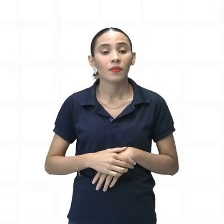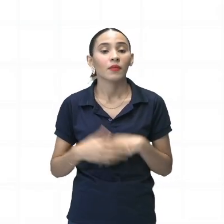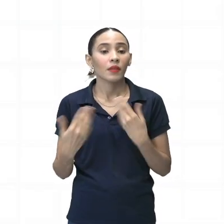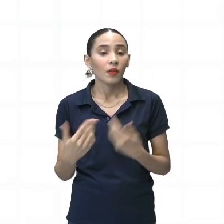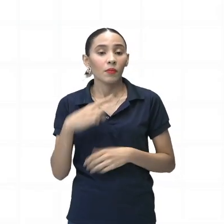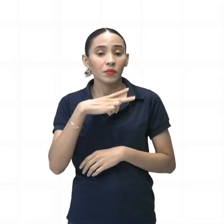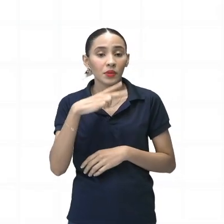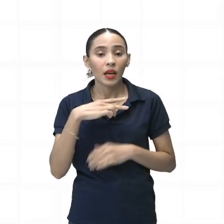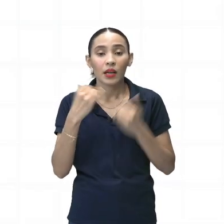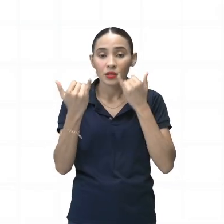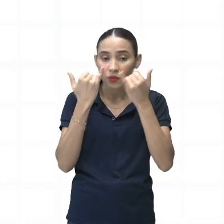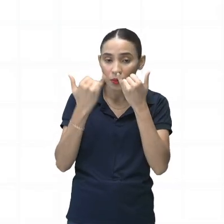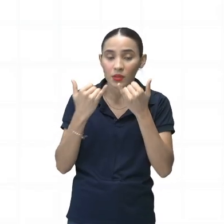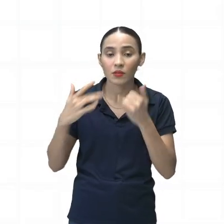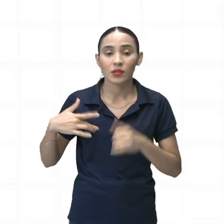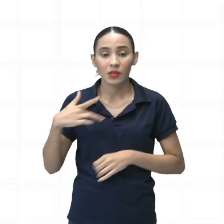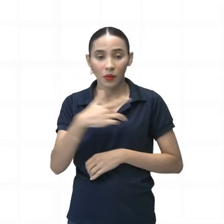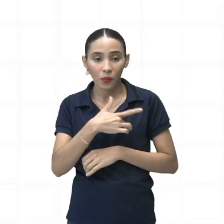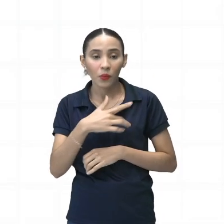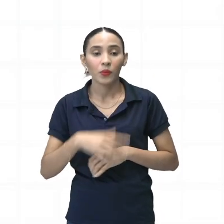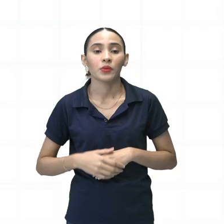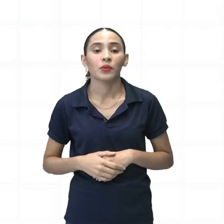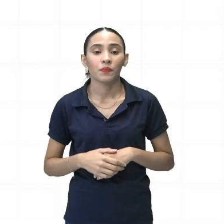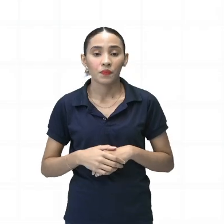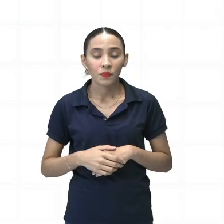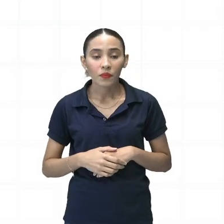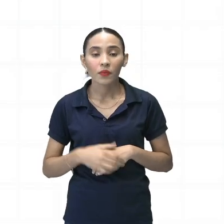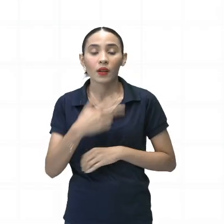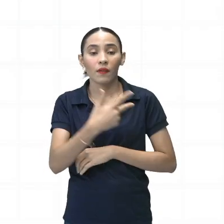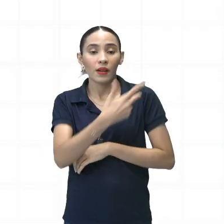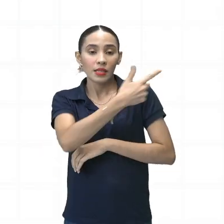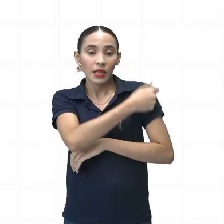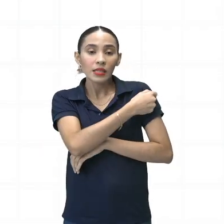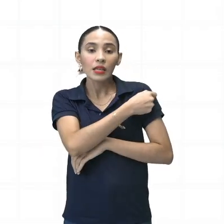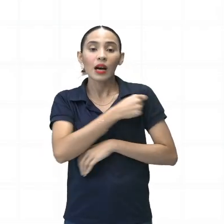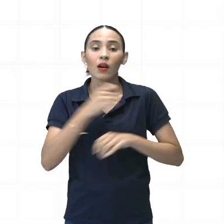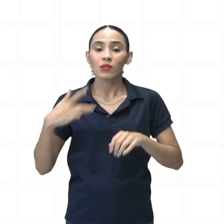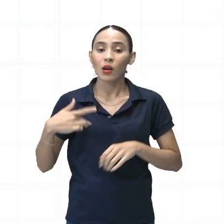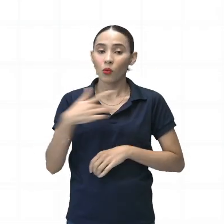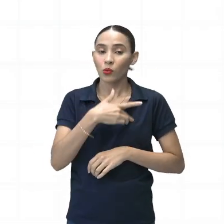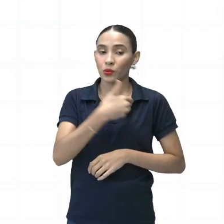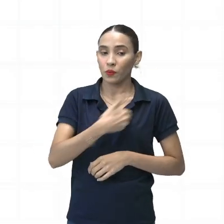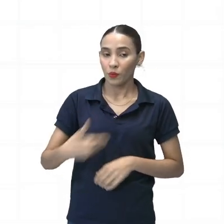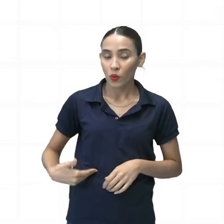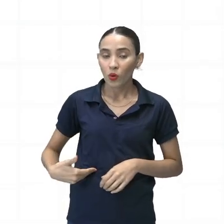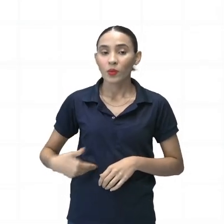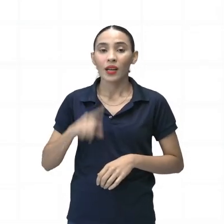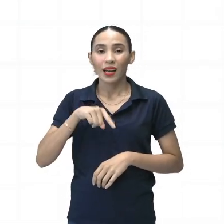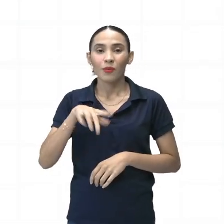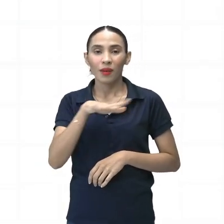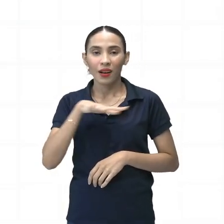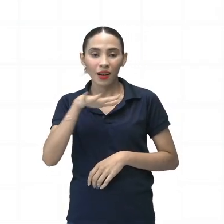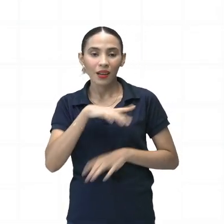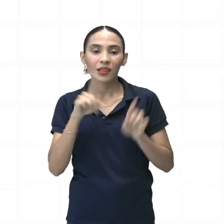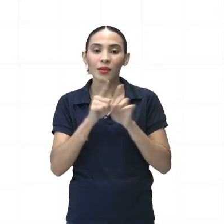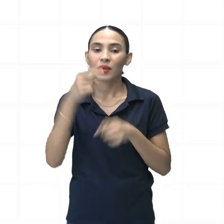ao cuidado da saúde. Pensa também na questão da inteligência artificial na medicina.